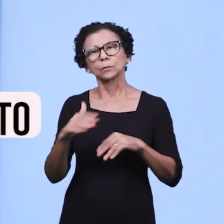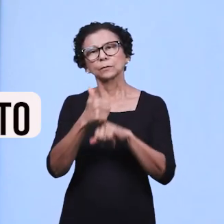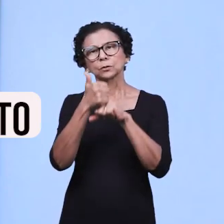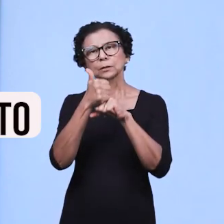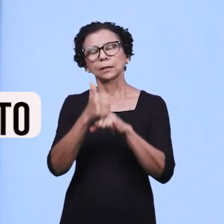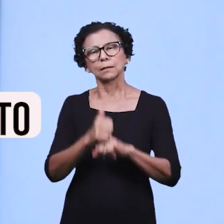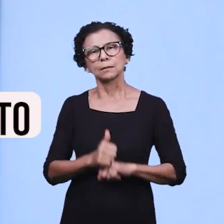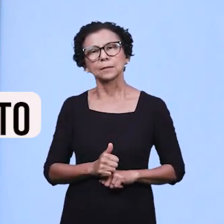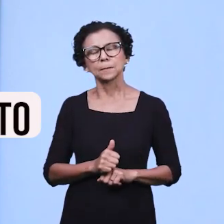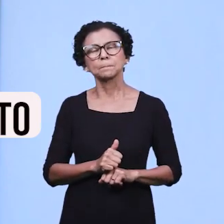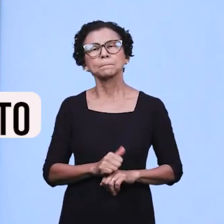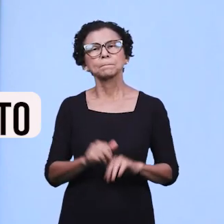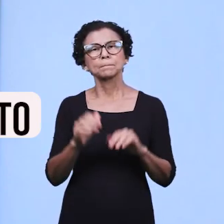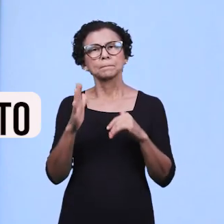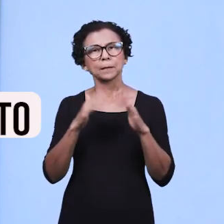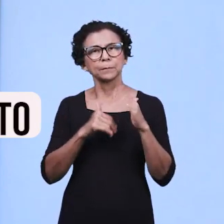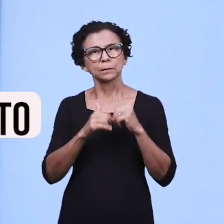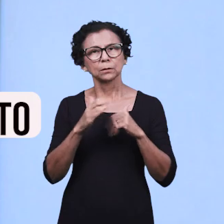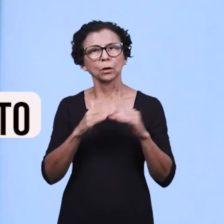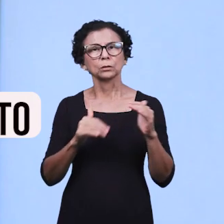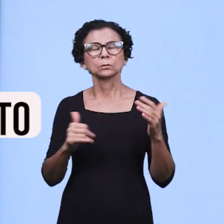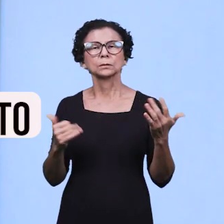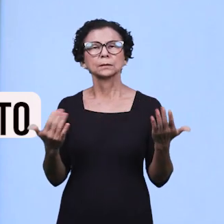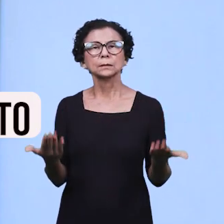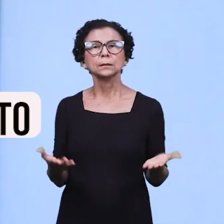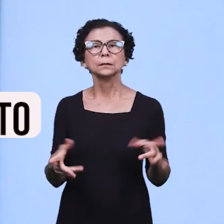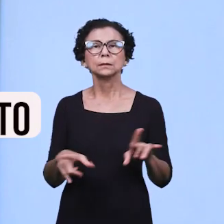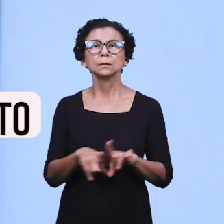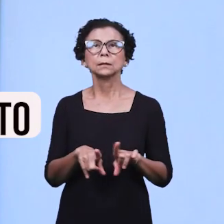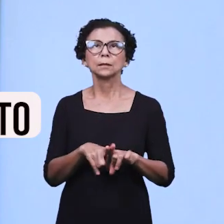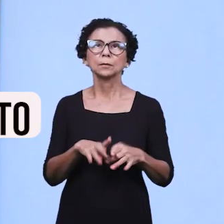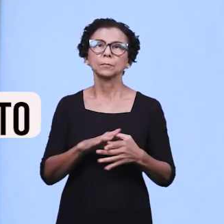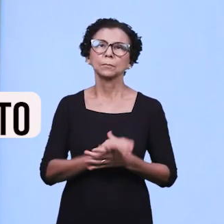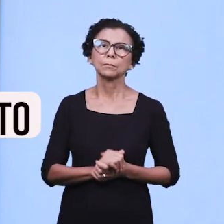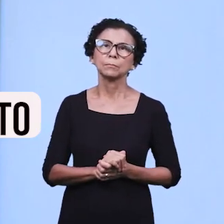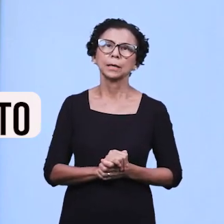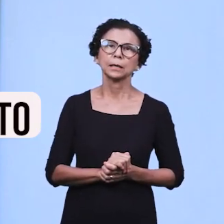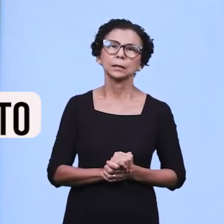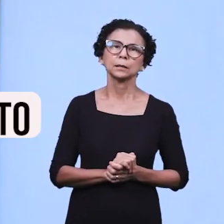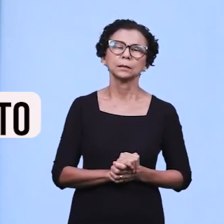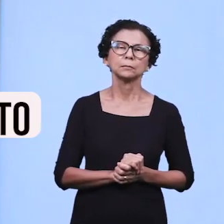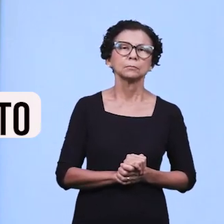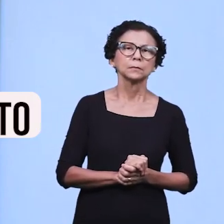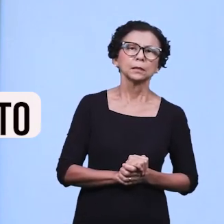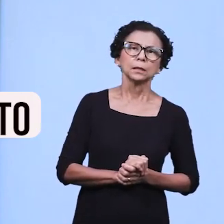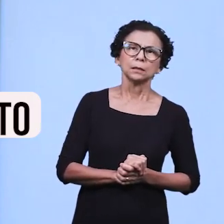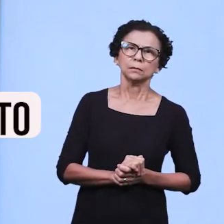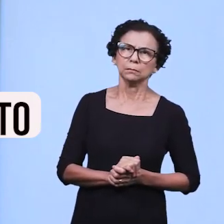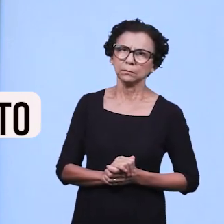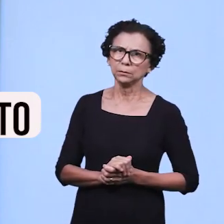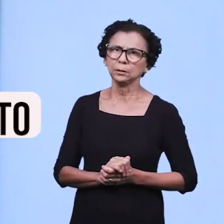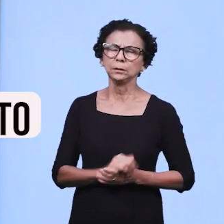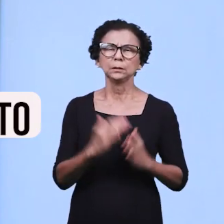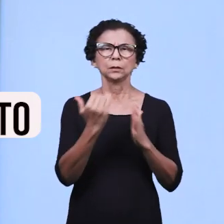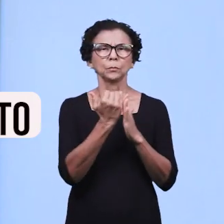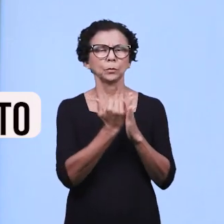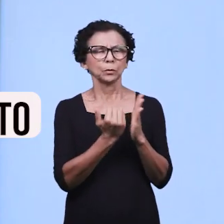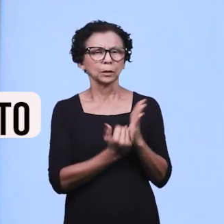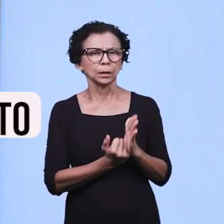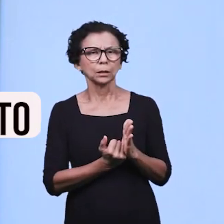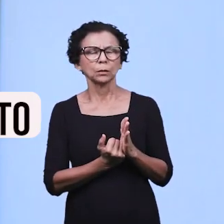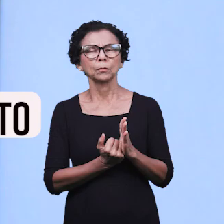específicos. E também nós temos programas para a recomposição da aprendizagem. A escola hoje, tanto a pública quanto a